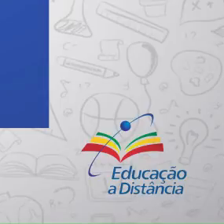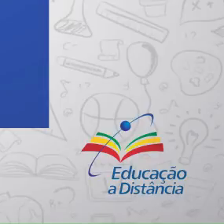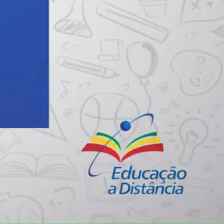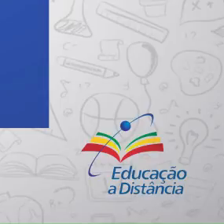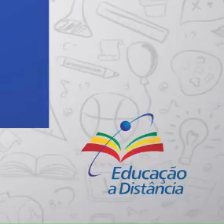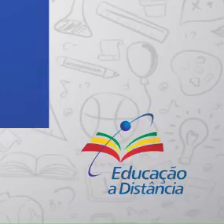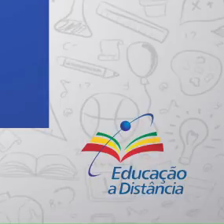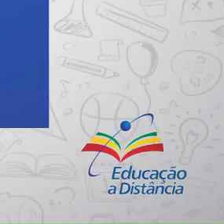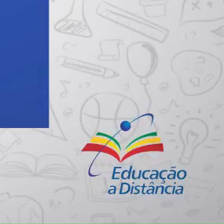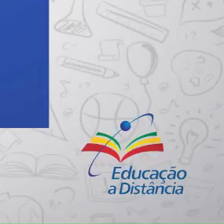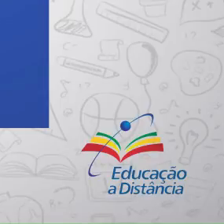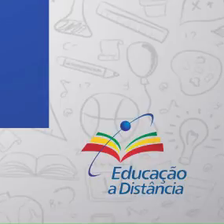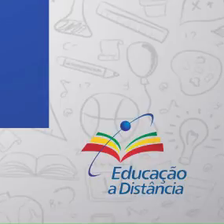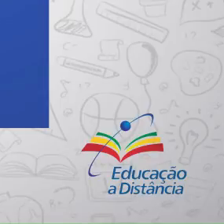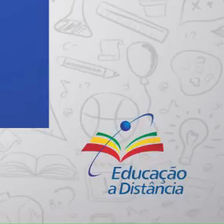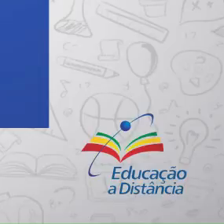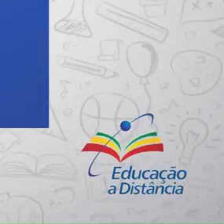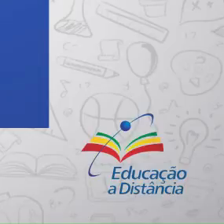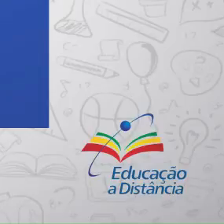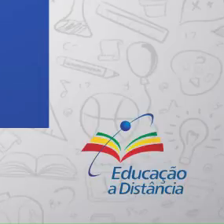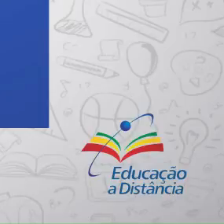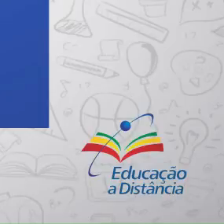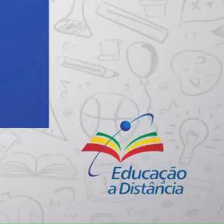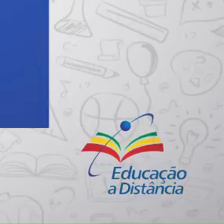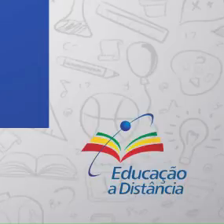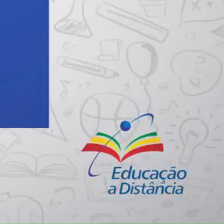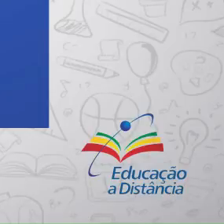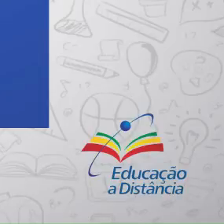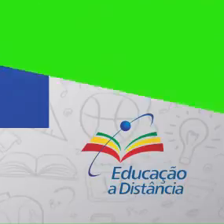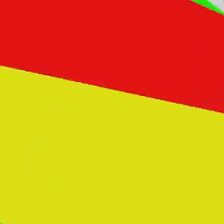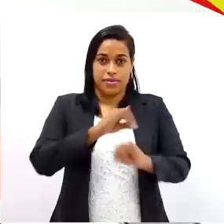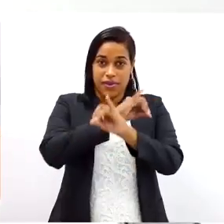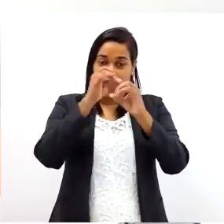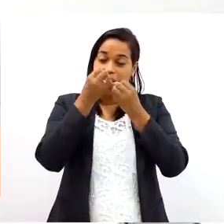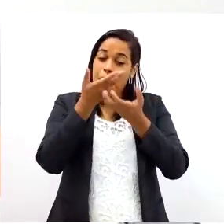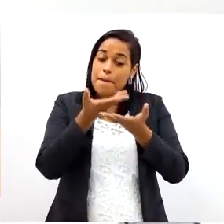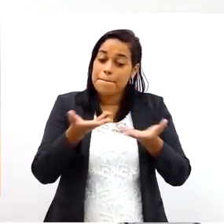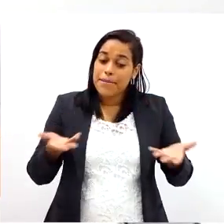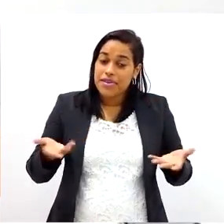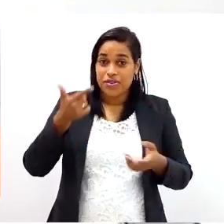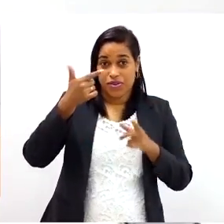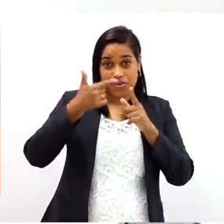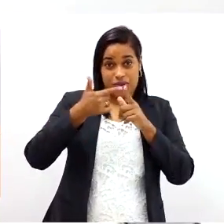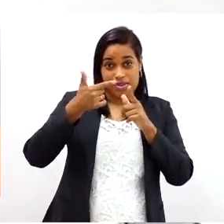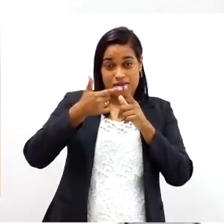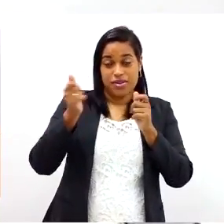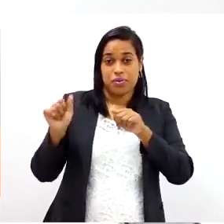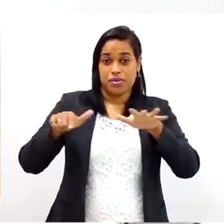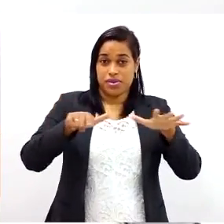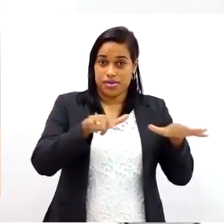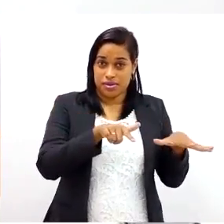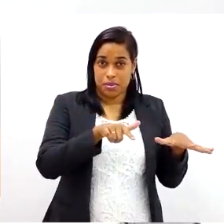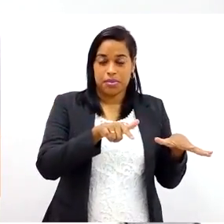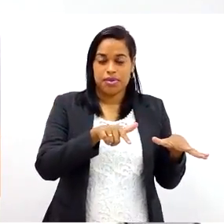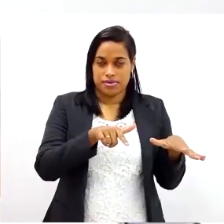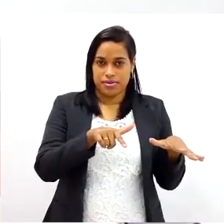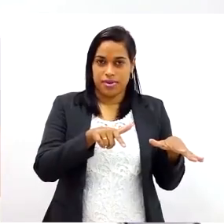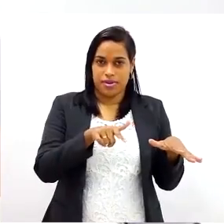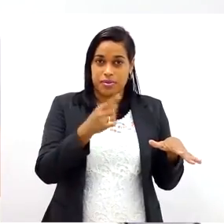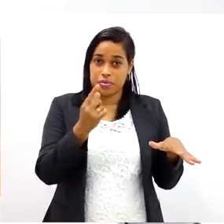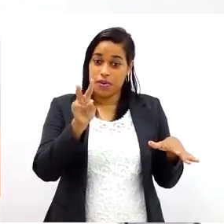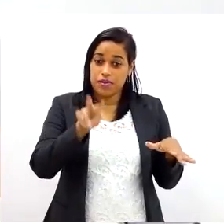de desenvolvimento de software com modelos de componentes. Olá, bem-vindo à nossa segunda semana. Então, uma vez